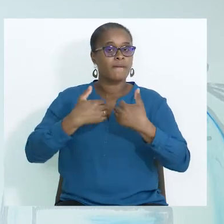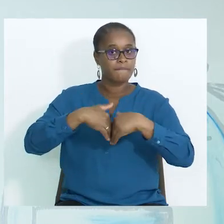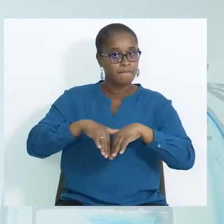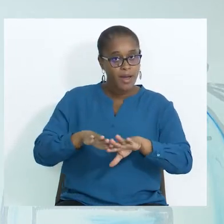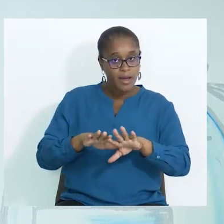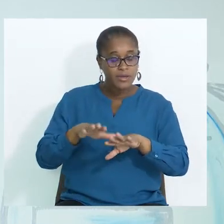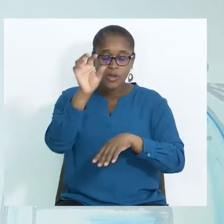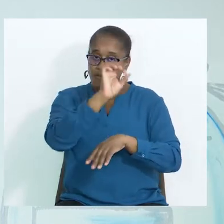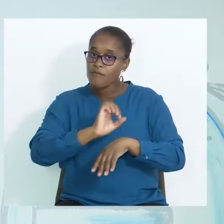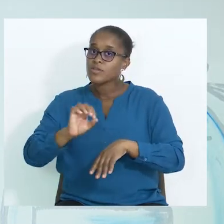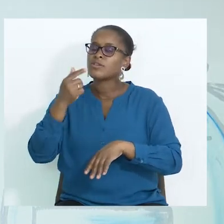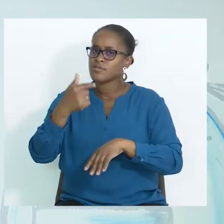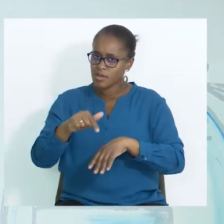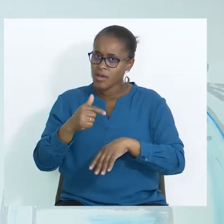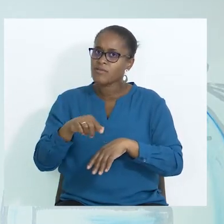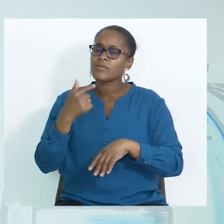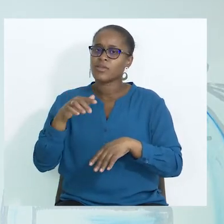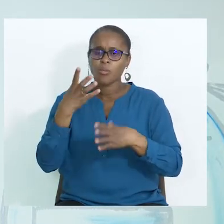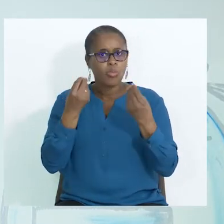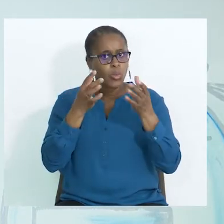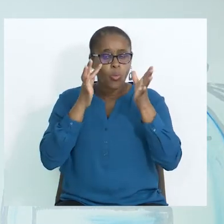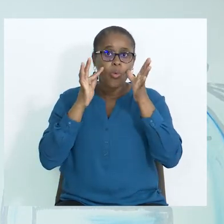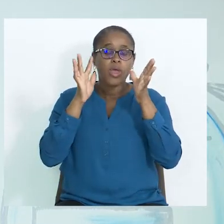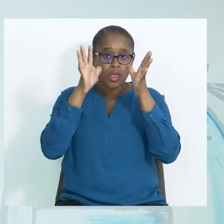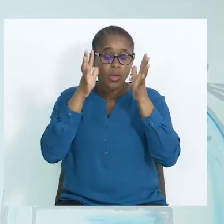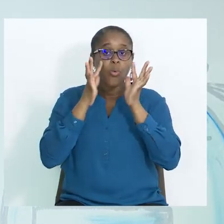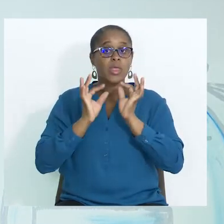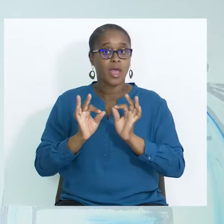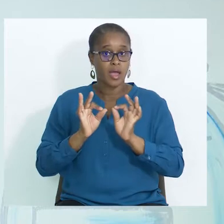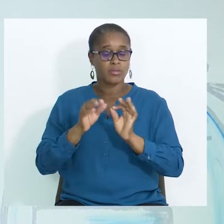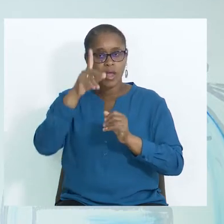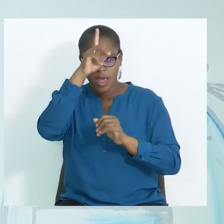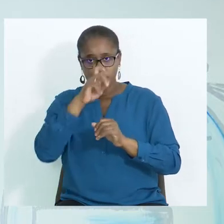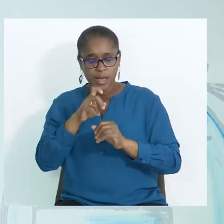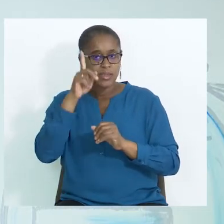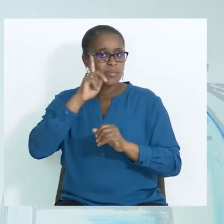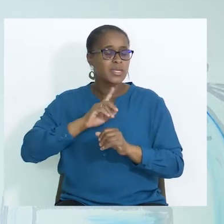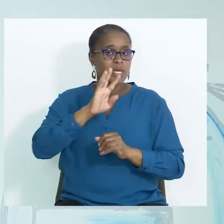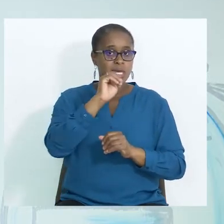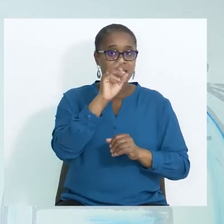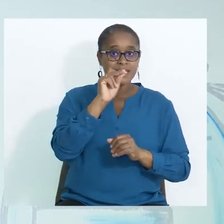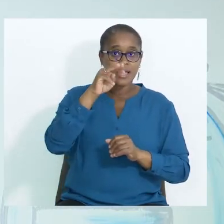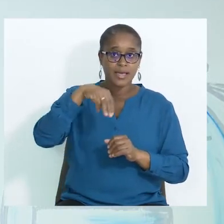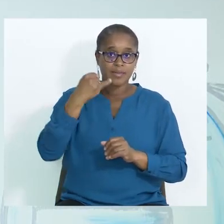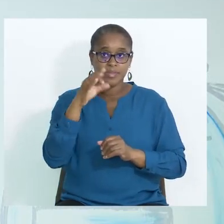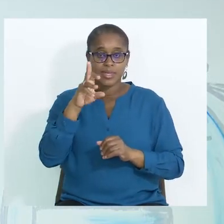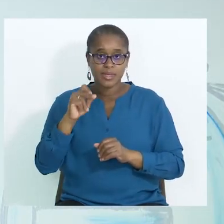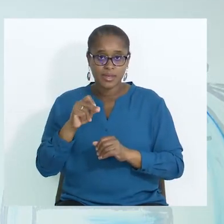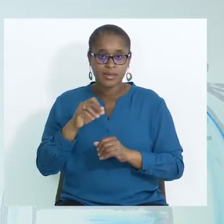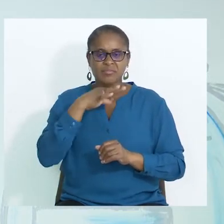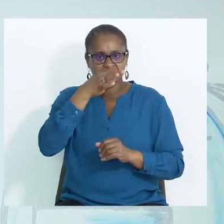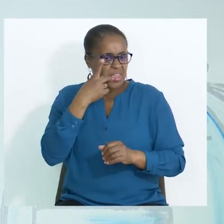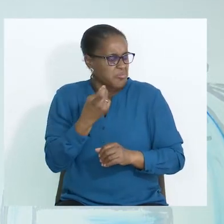mas vocês devem ter muito cuidado só lembrar a Samira Samira